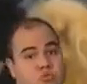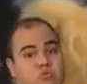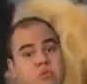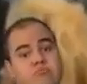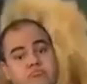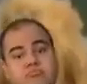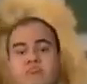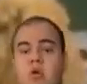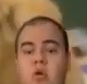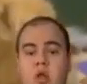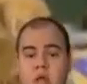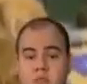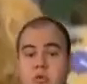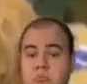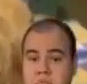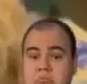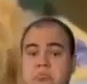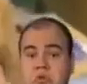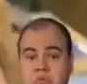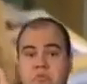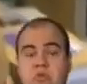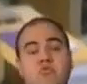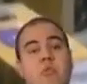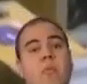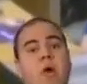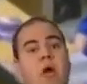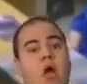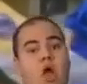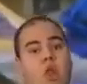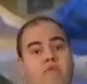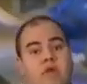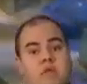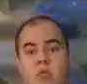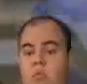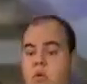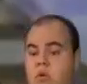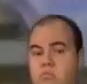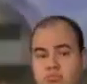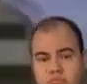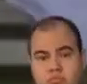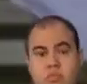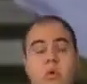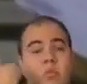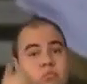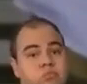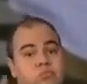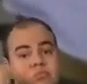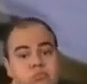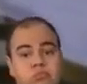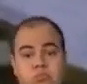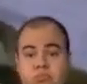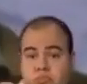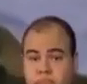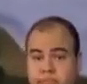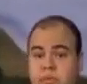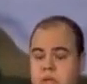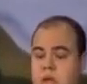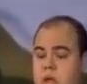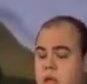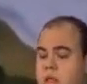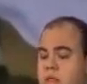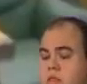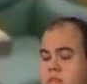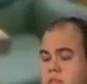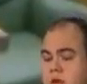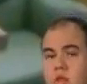Lesp pela primeira vez, uma renovação de 40%. Os deputados elegeram André do Prado, do